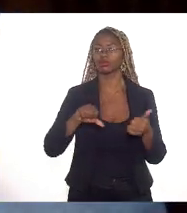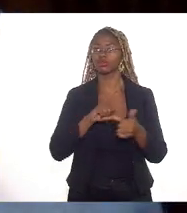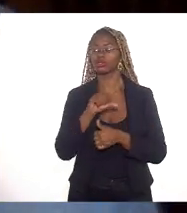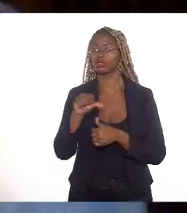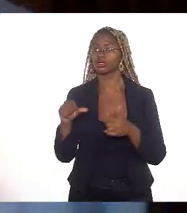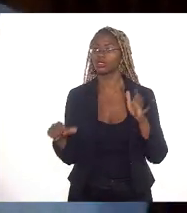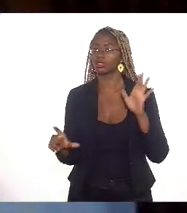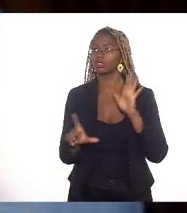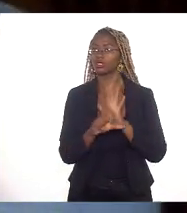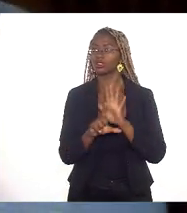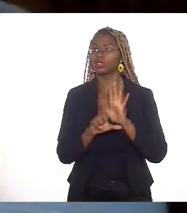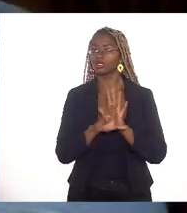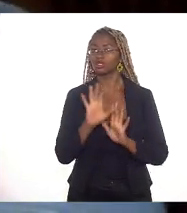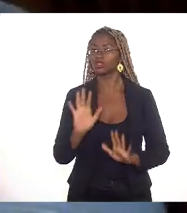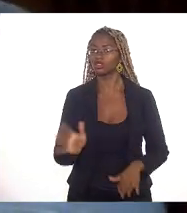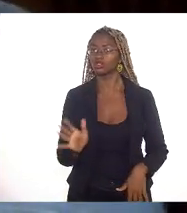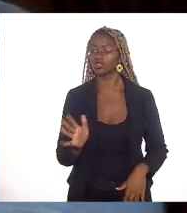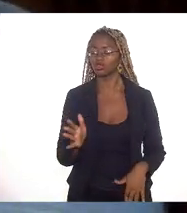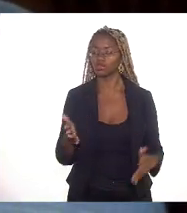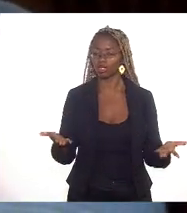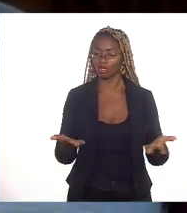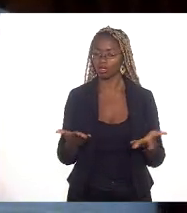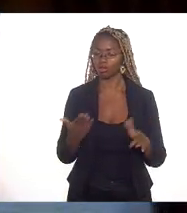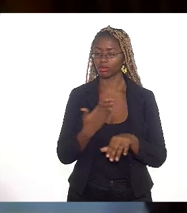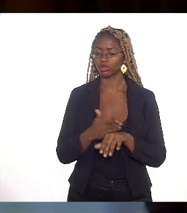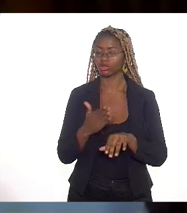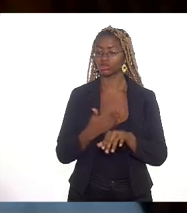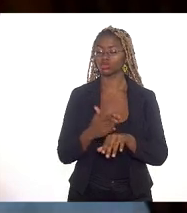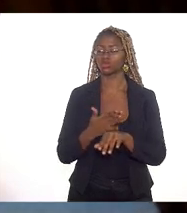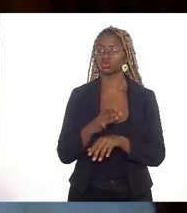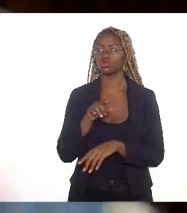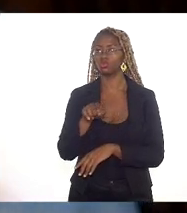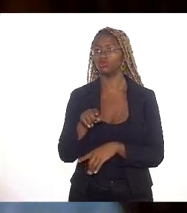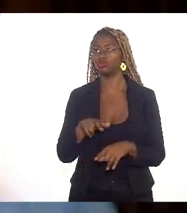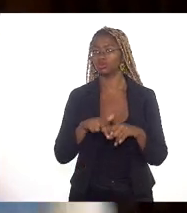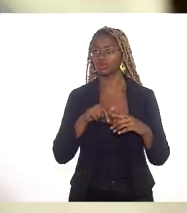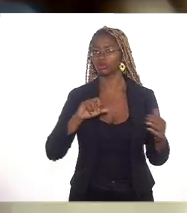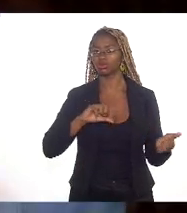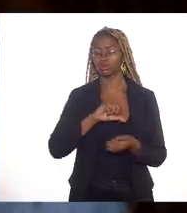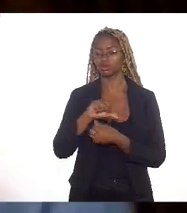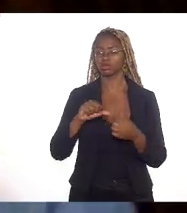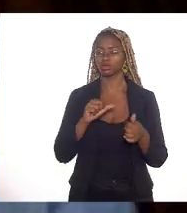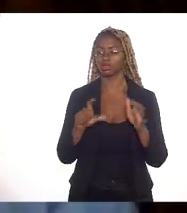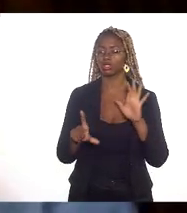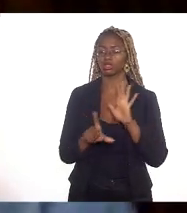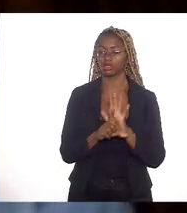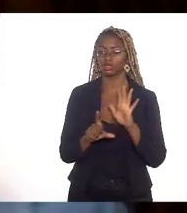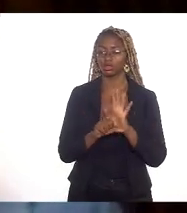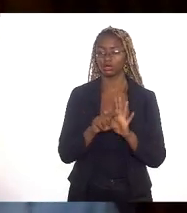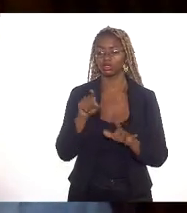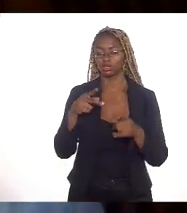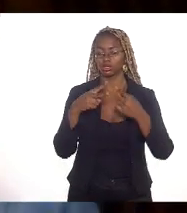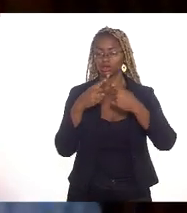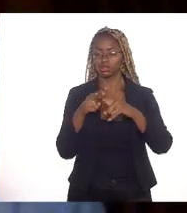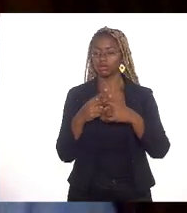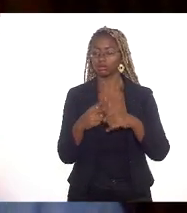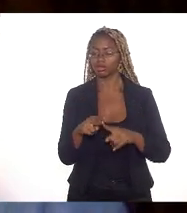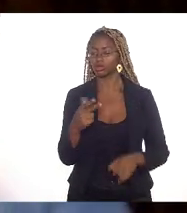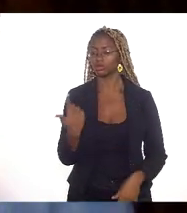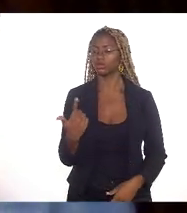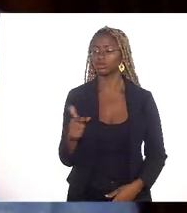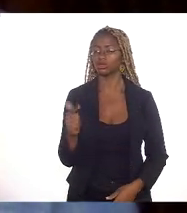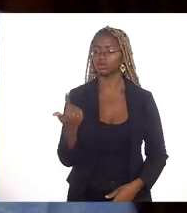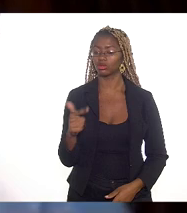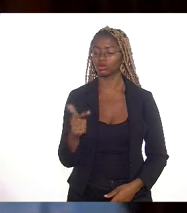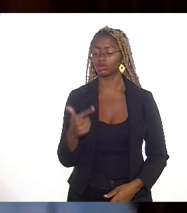estava em vigor, que é a lei 5588, modificando a lei, que na emenda não estava indicando a questão